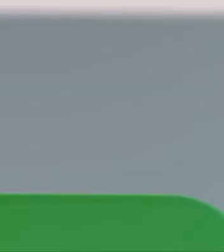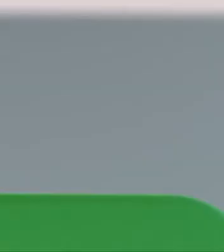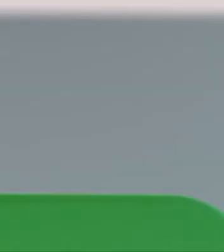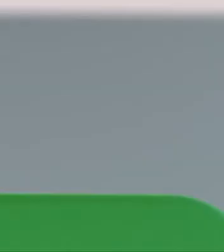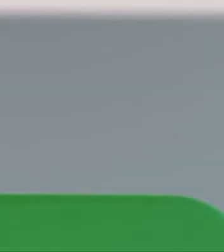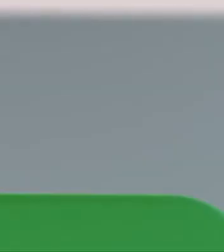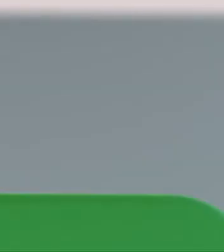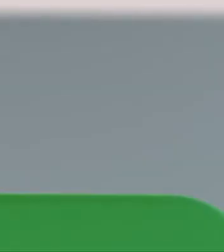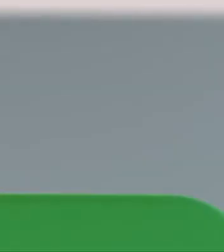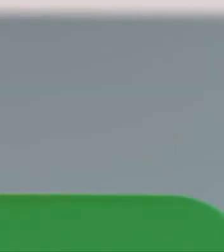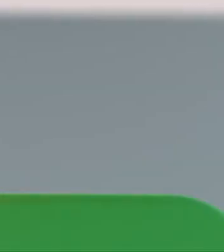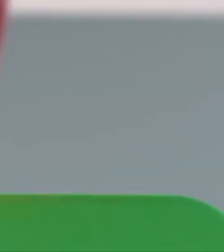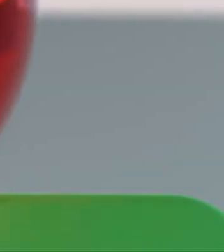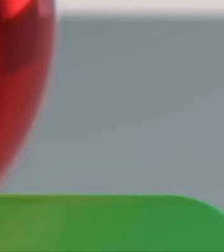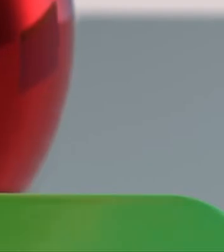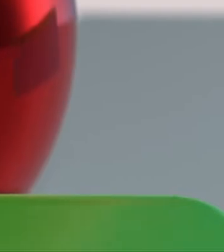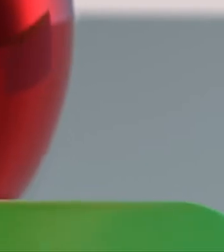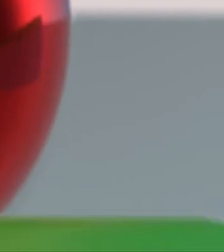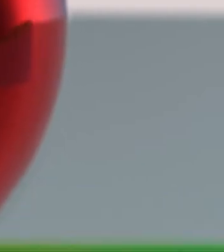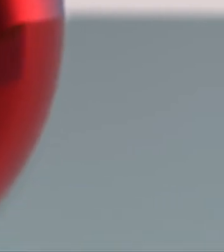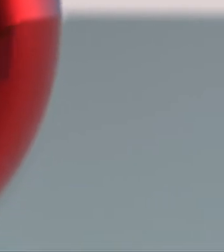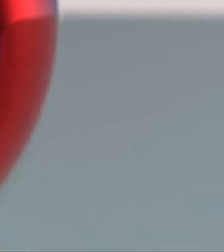E aí